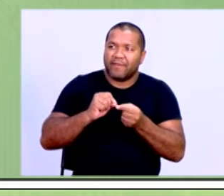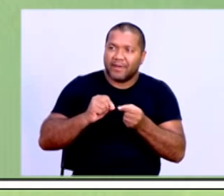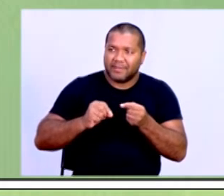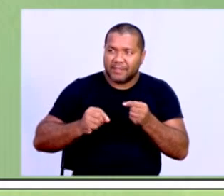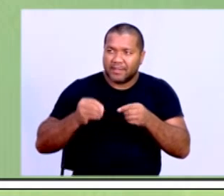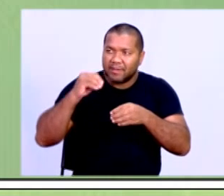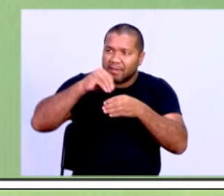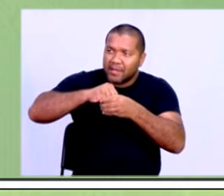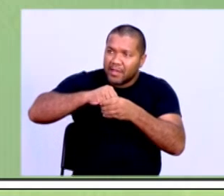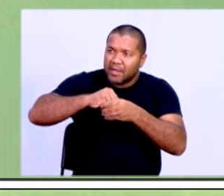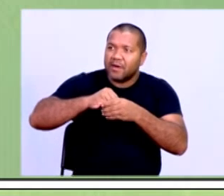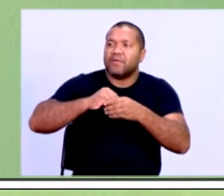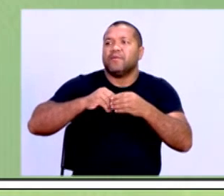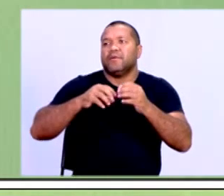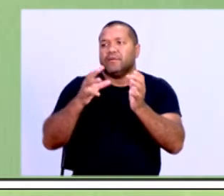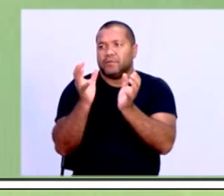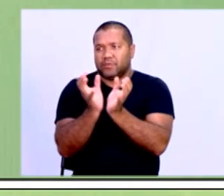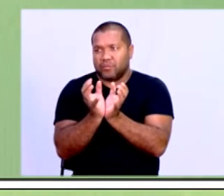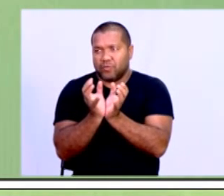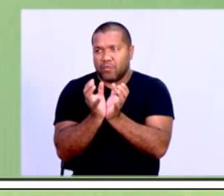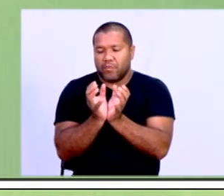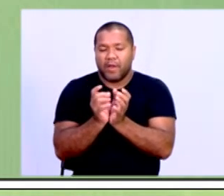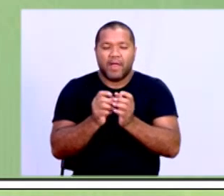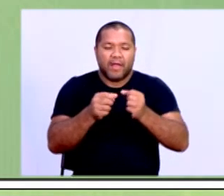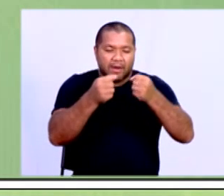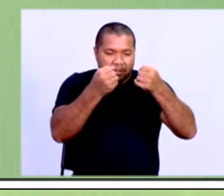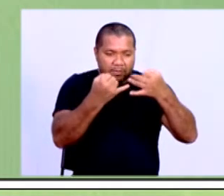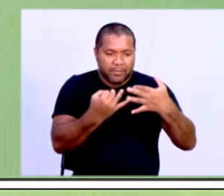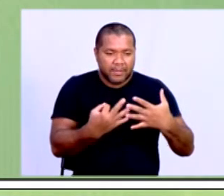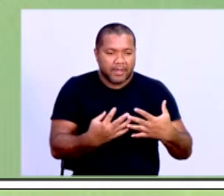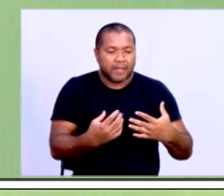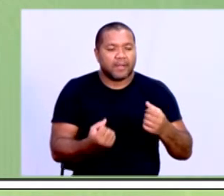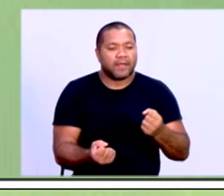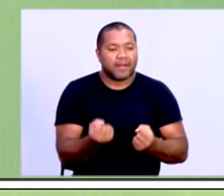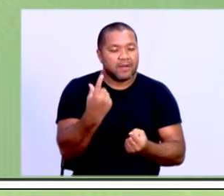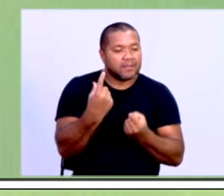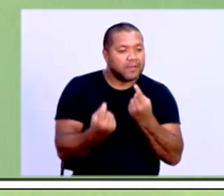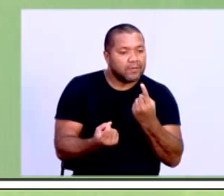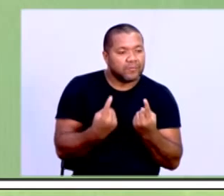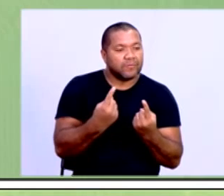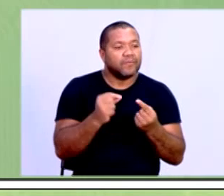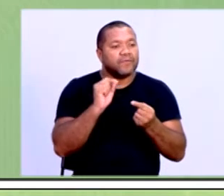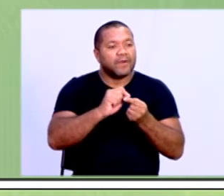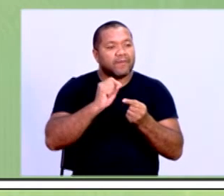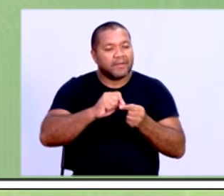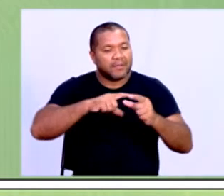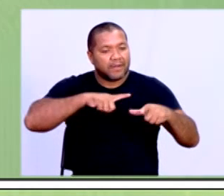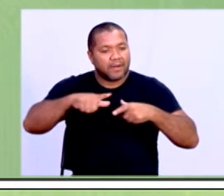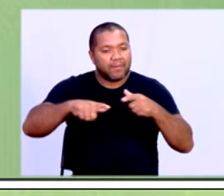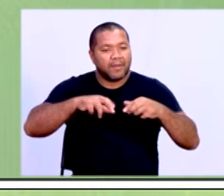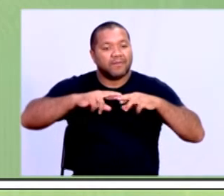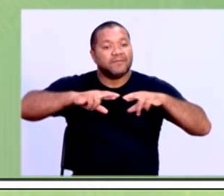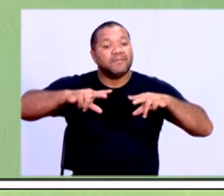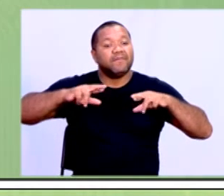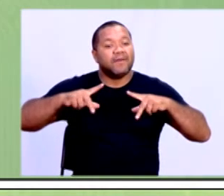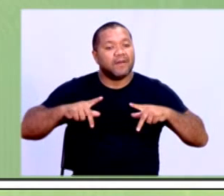a execução de ações que são dadas através de mensagens. Ou